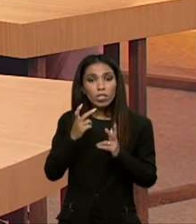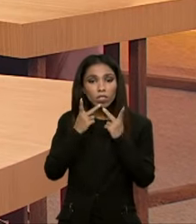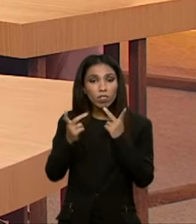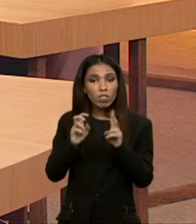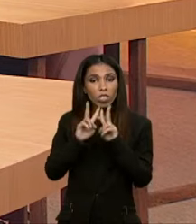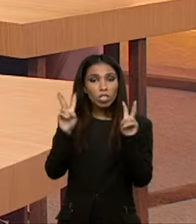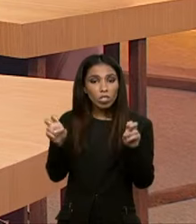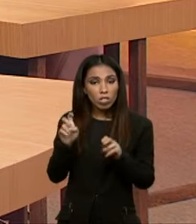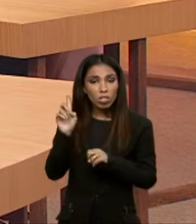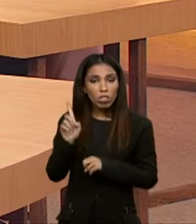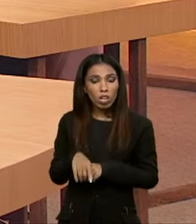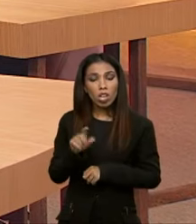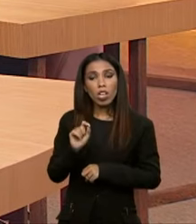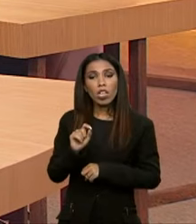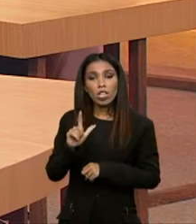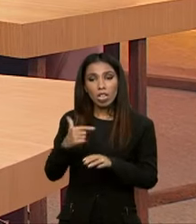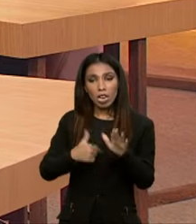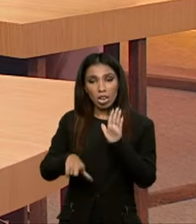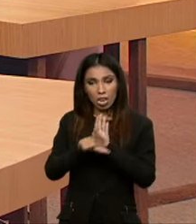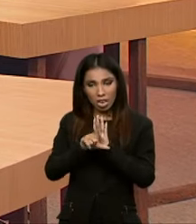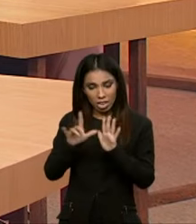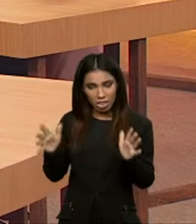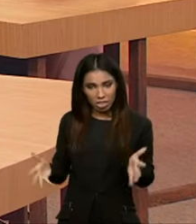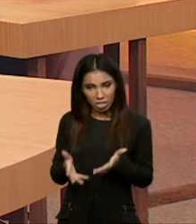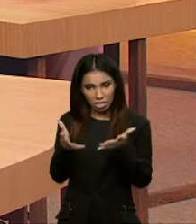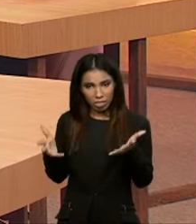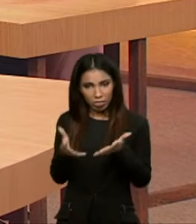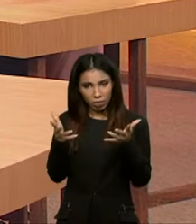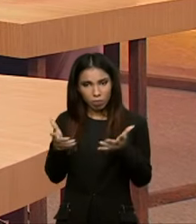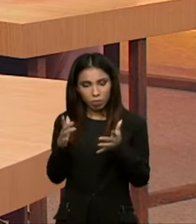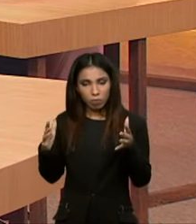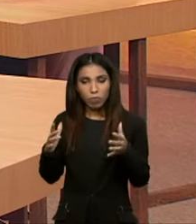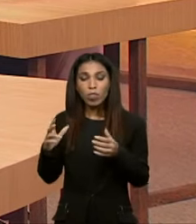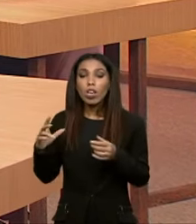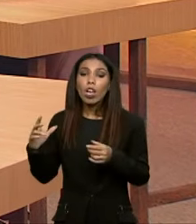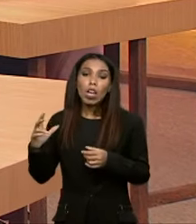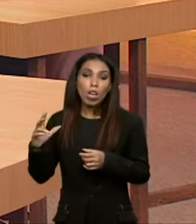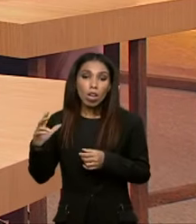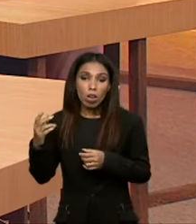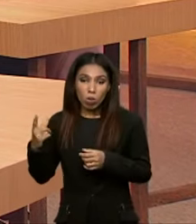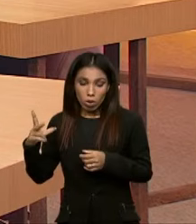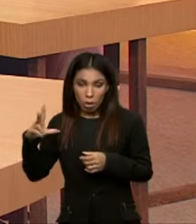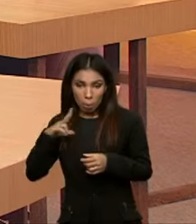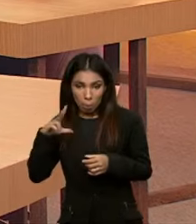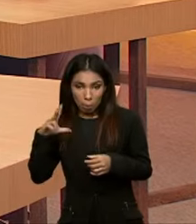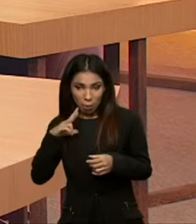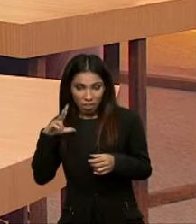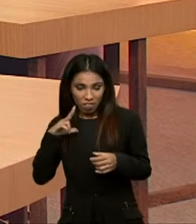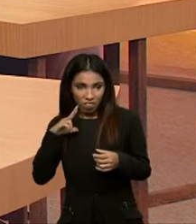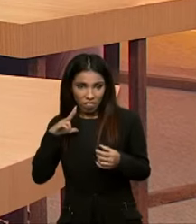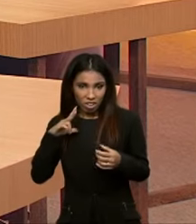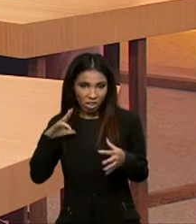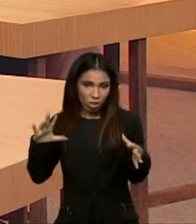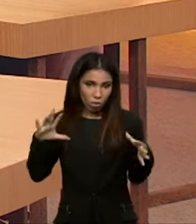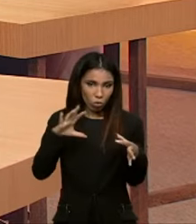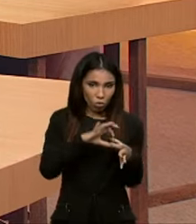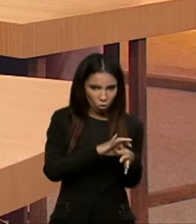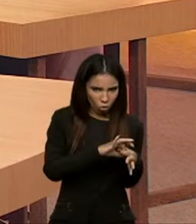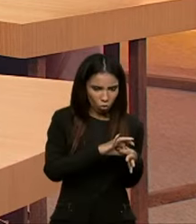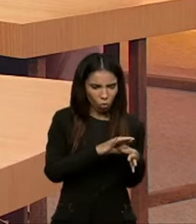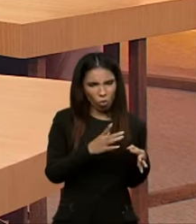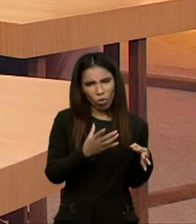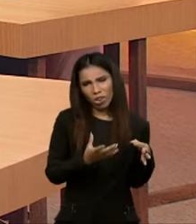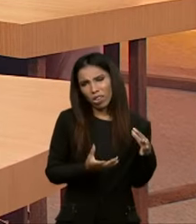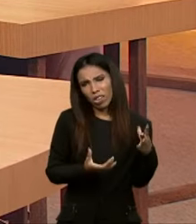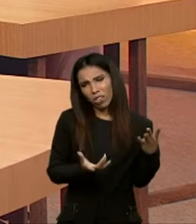A gente tem uma lei de incentivo no Brasil que conecta a iniciativa privada com os artistas. E essa lei, ela foi criada lá, acho que no governo do